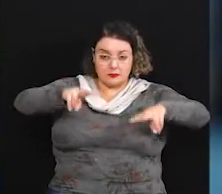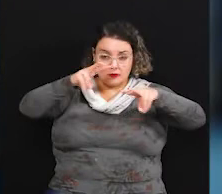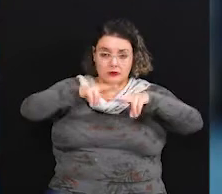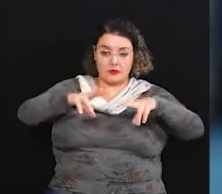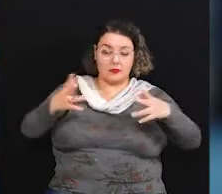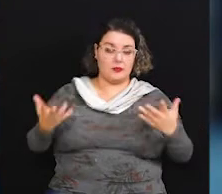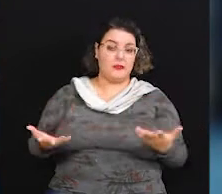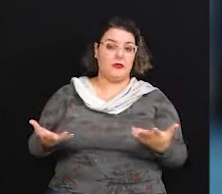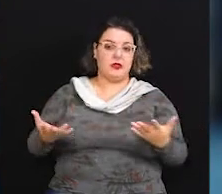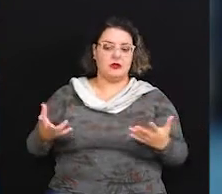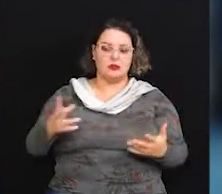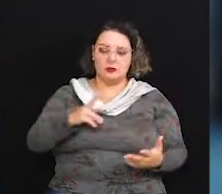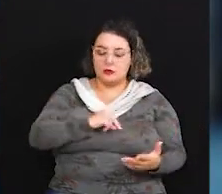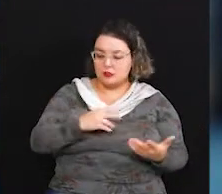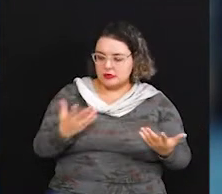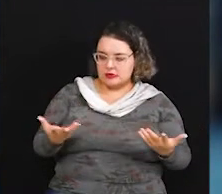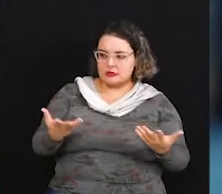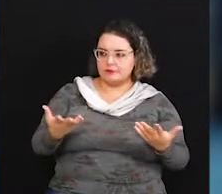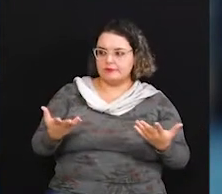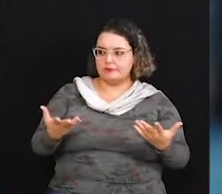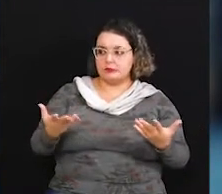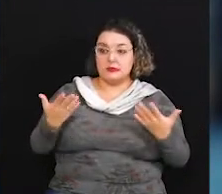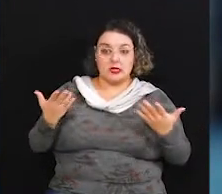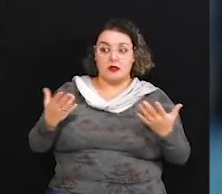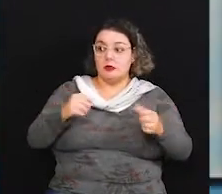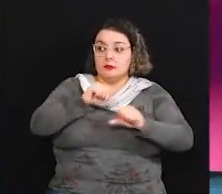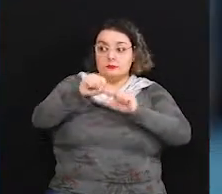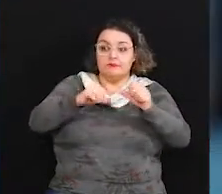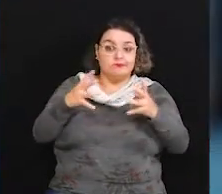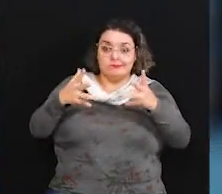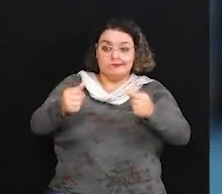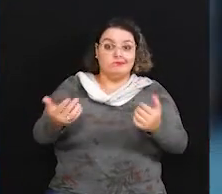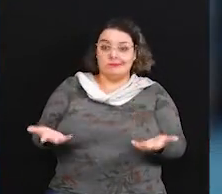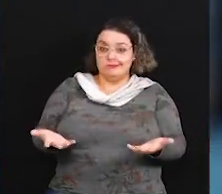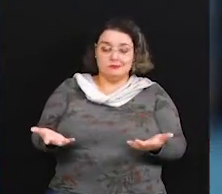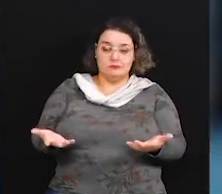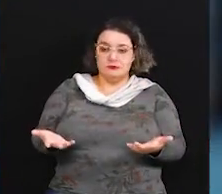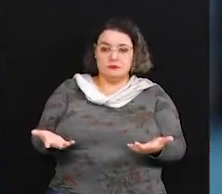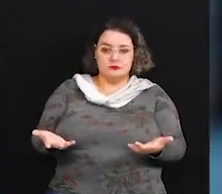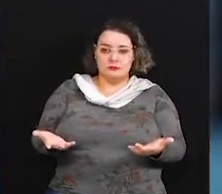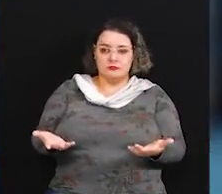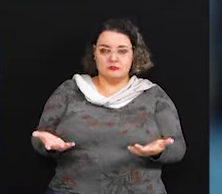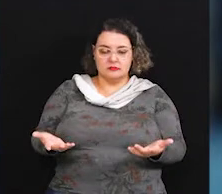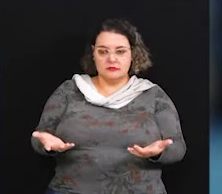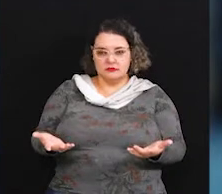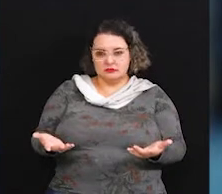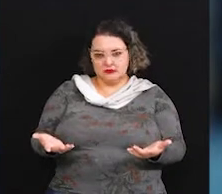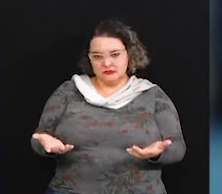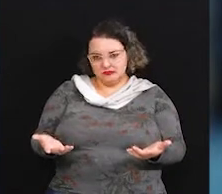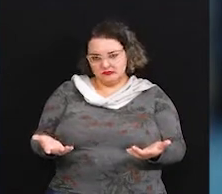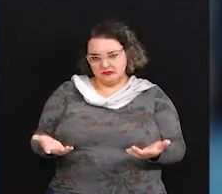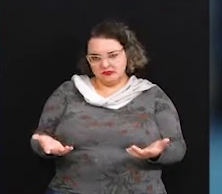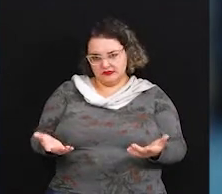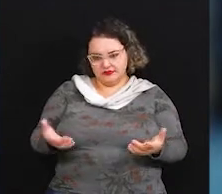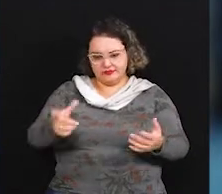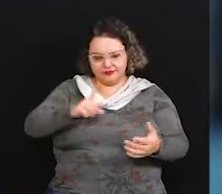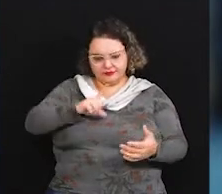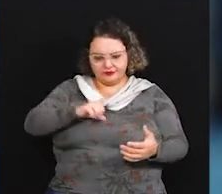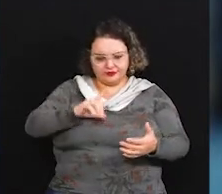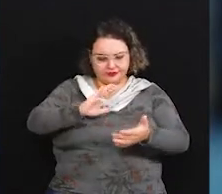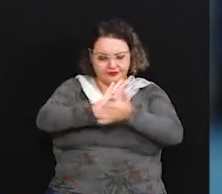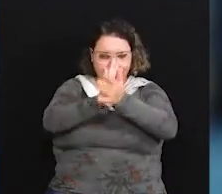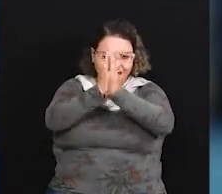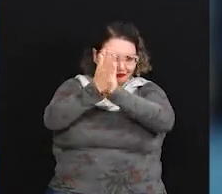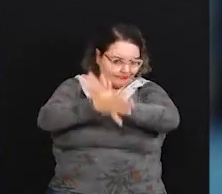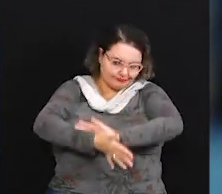isso, fala, pô, peraí, mudou tudo. Assim, houve uma